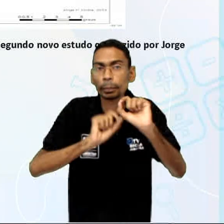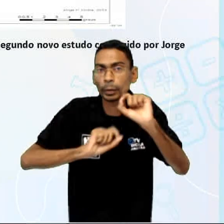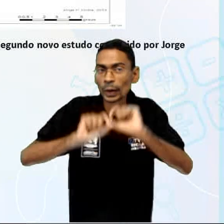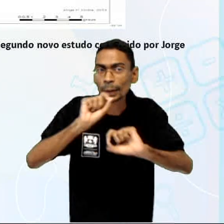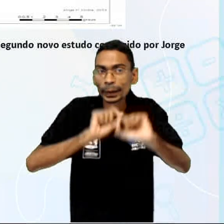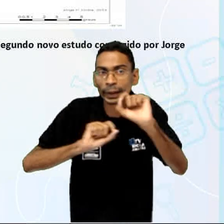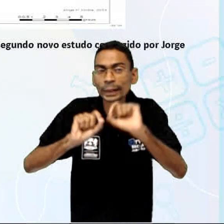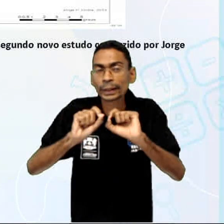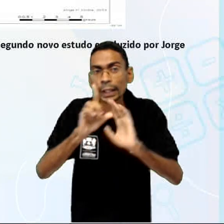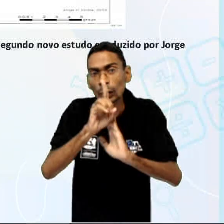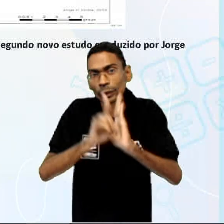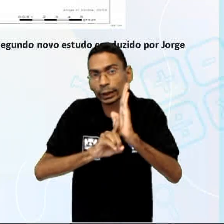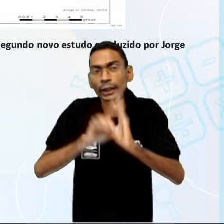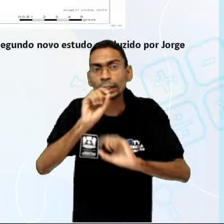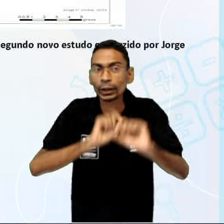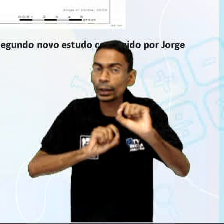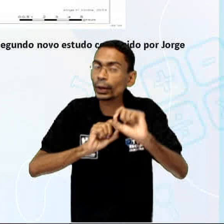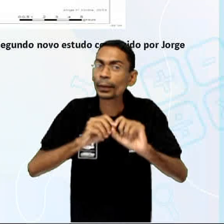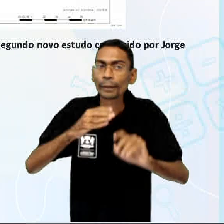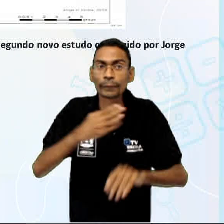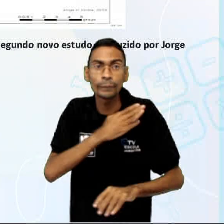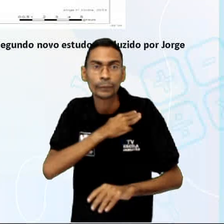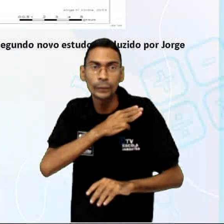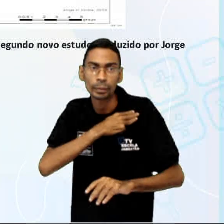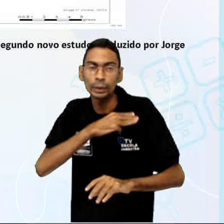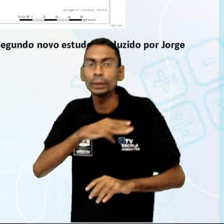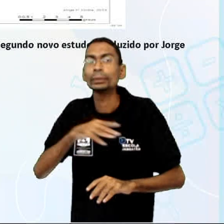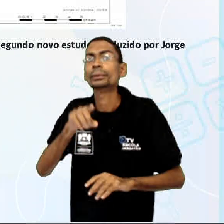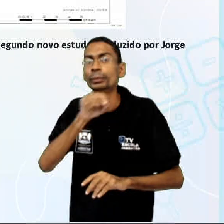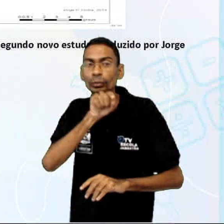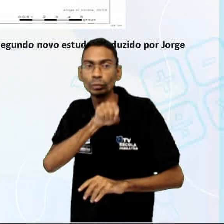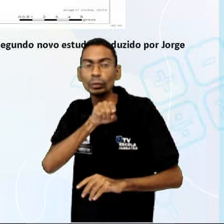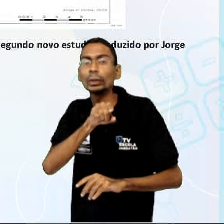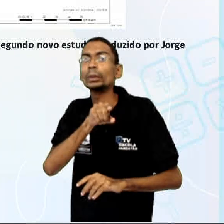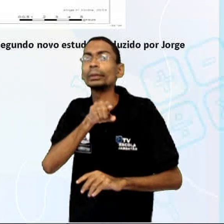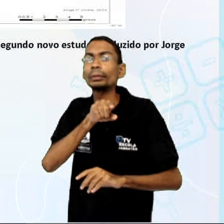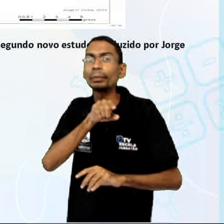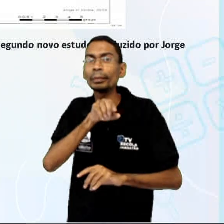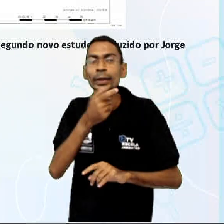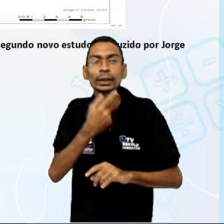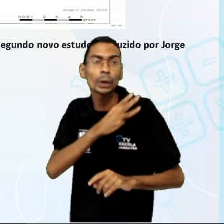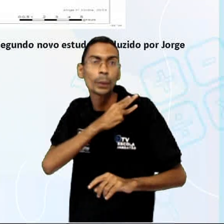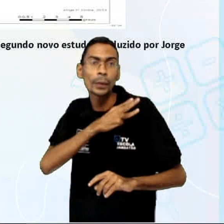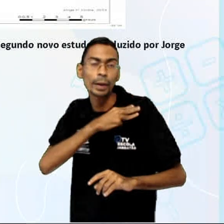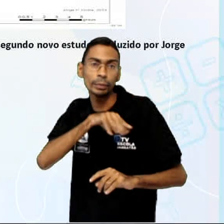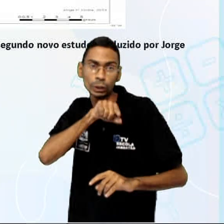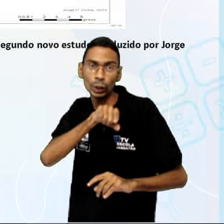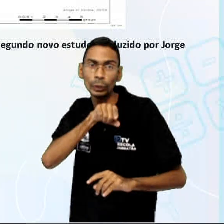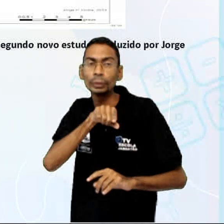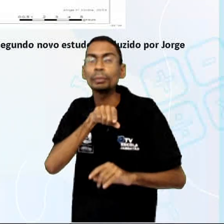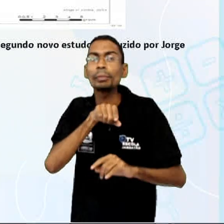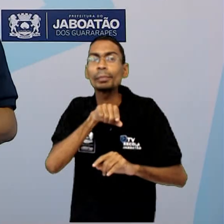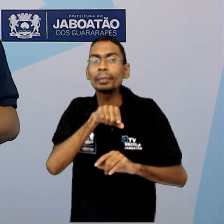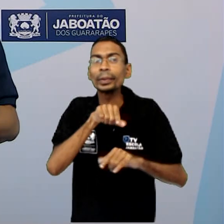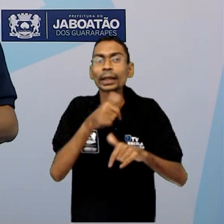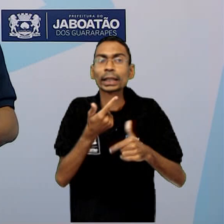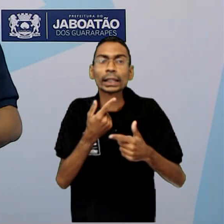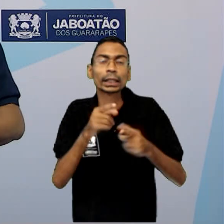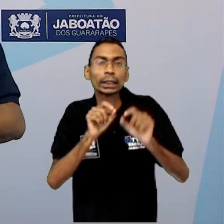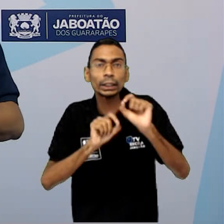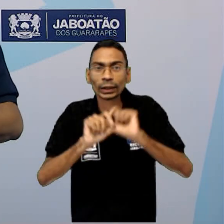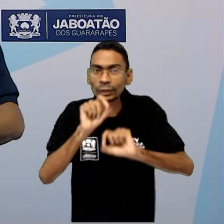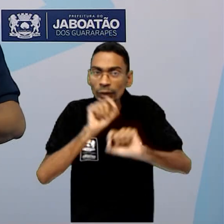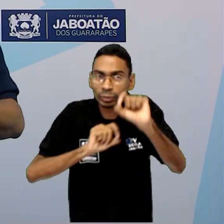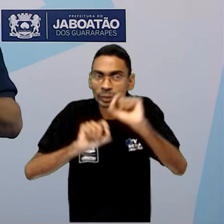dá o direito ao capitão donatário. Então, este capitão donatário, com esta carta, ele passa a ser